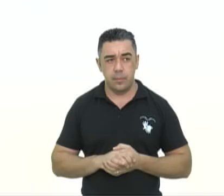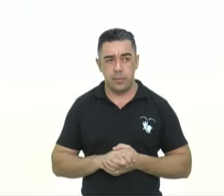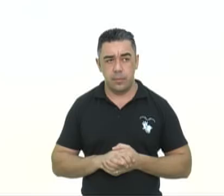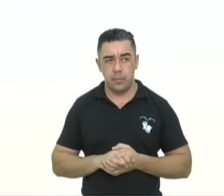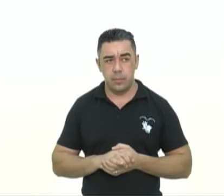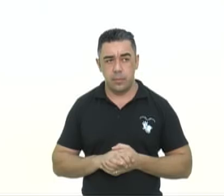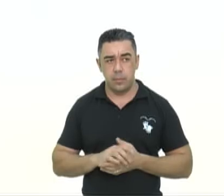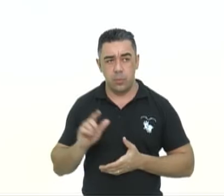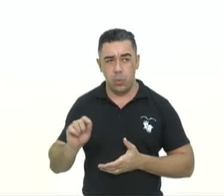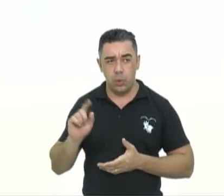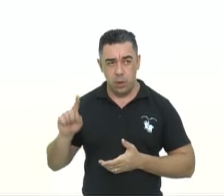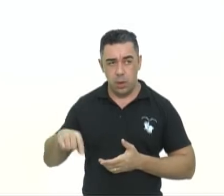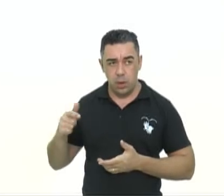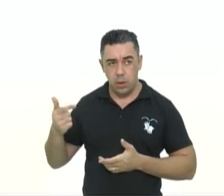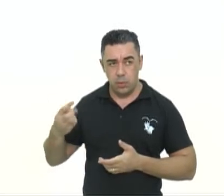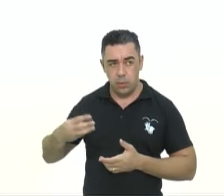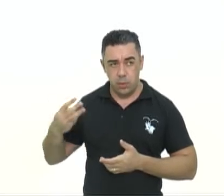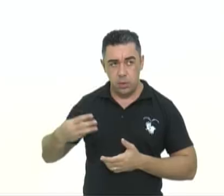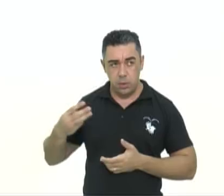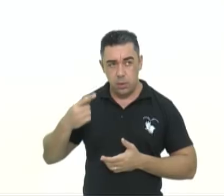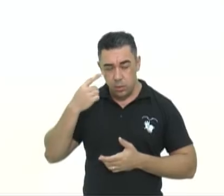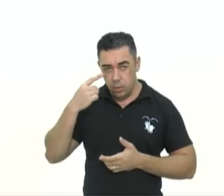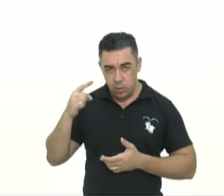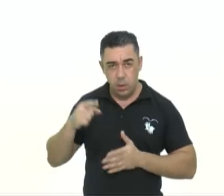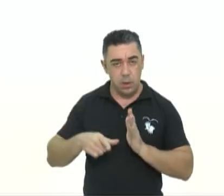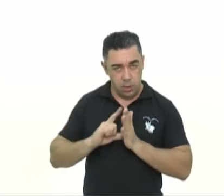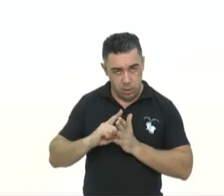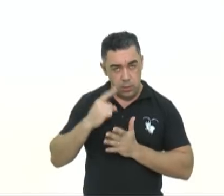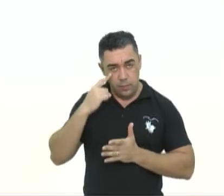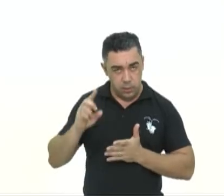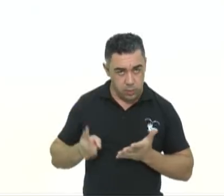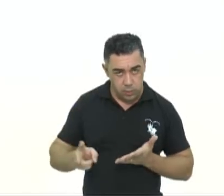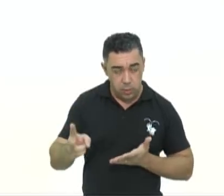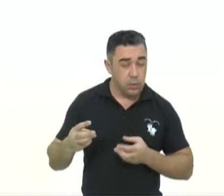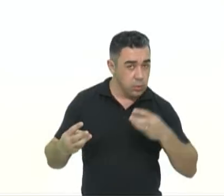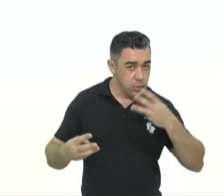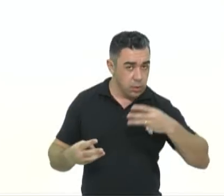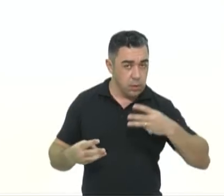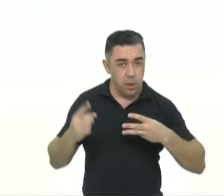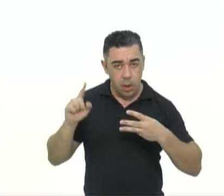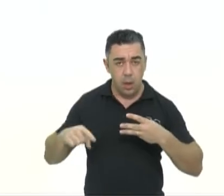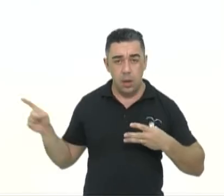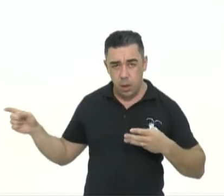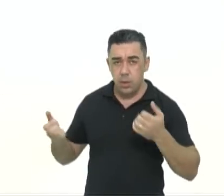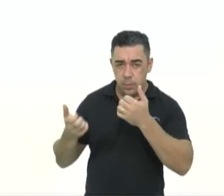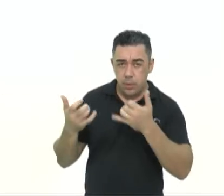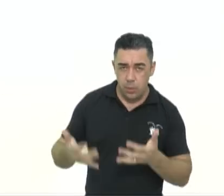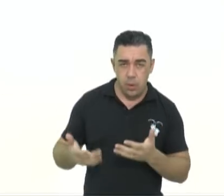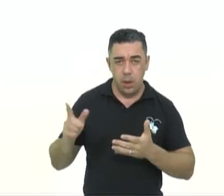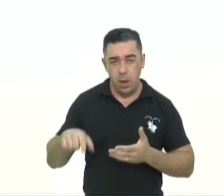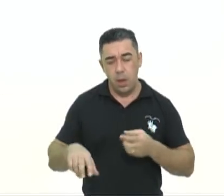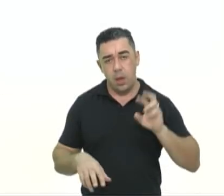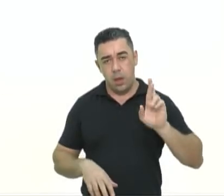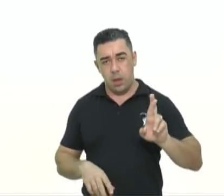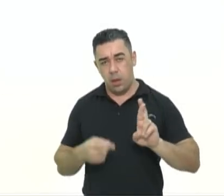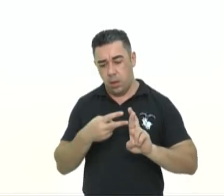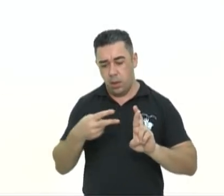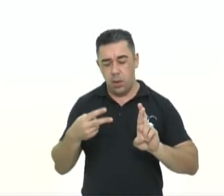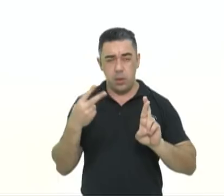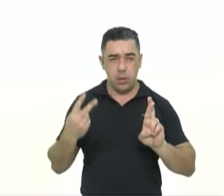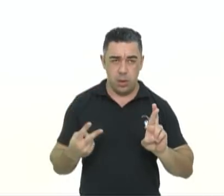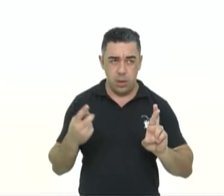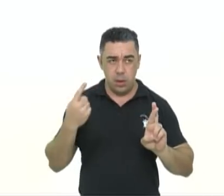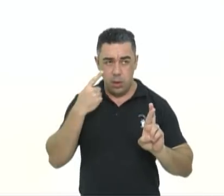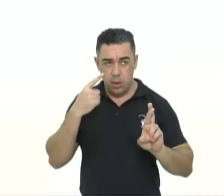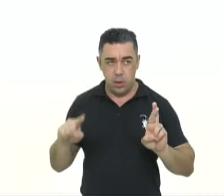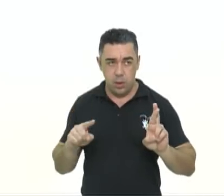E no terceiro caso, antes da gente dar continuidade no terceiro caso, é aquele que a gente já viu, que na imagem